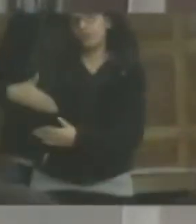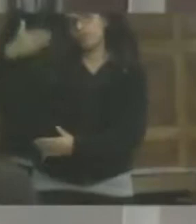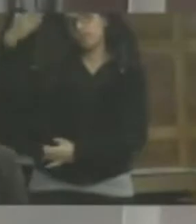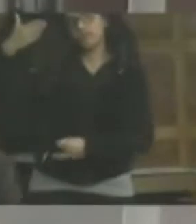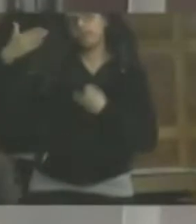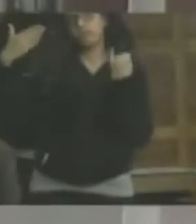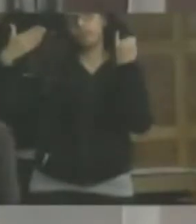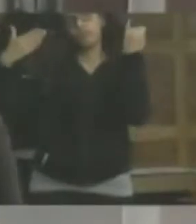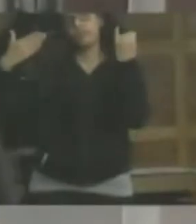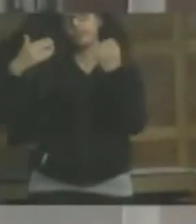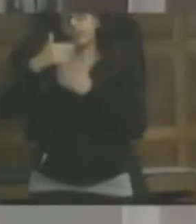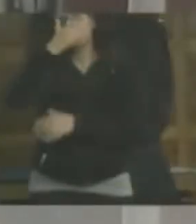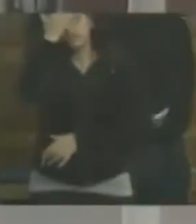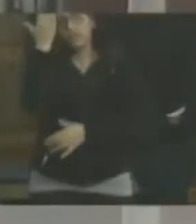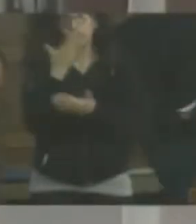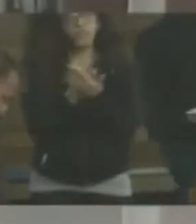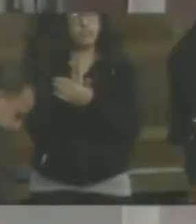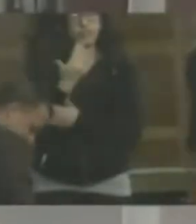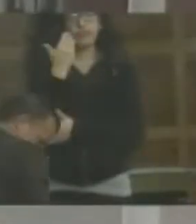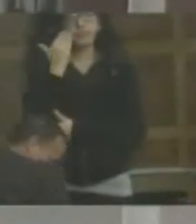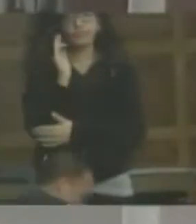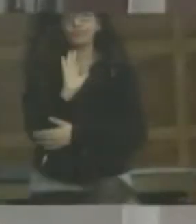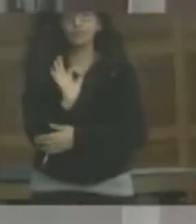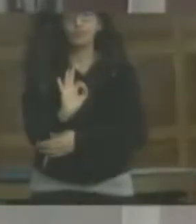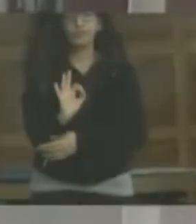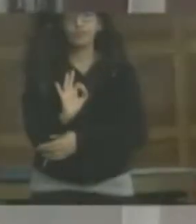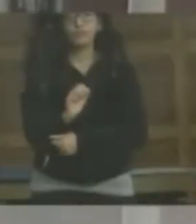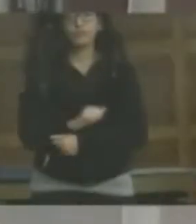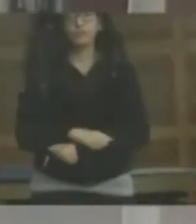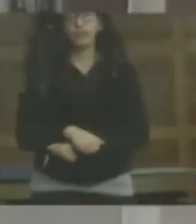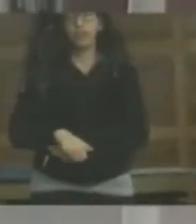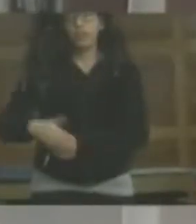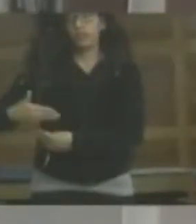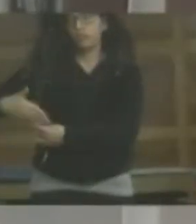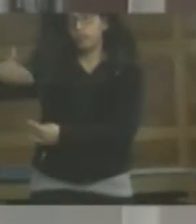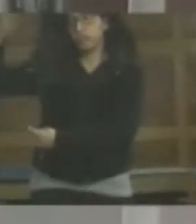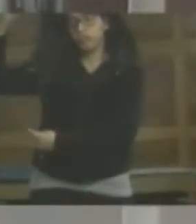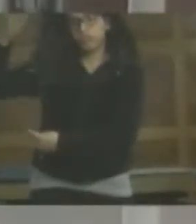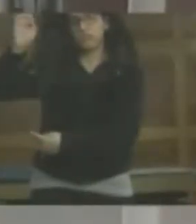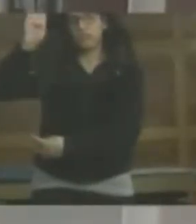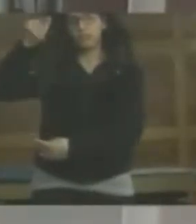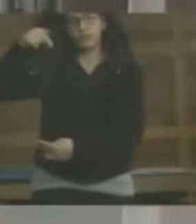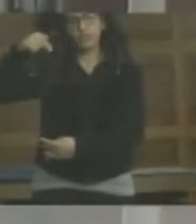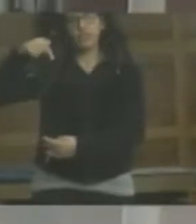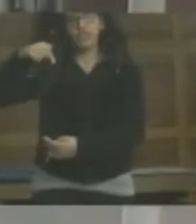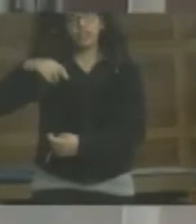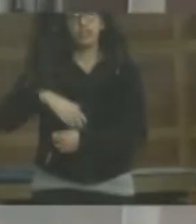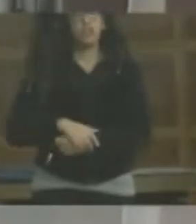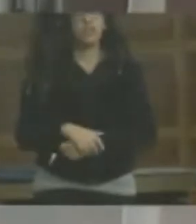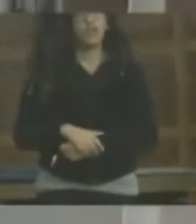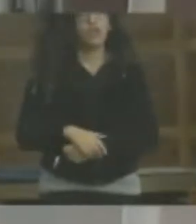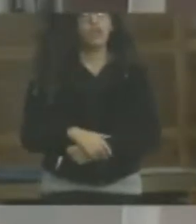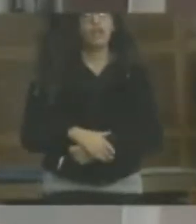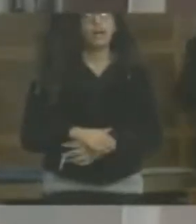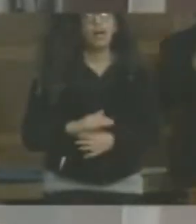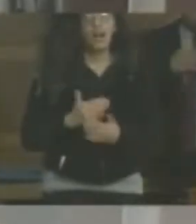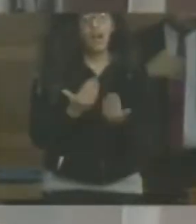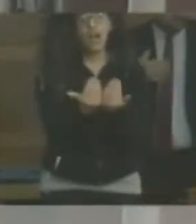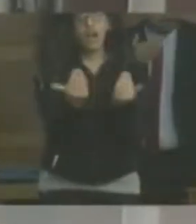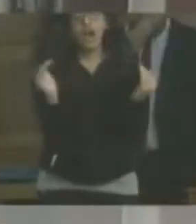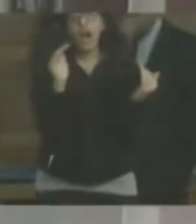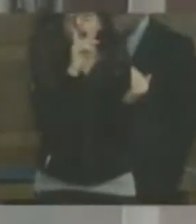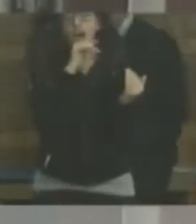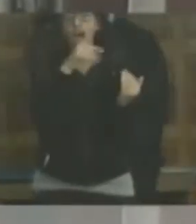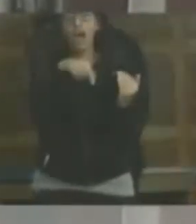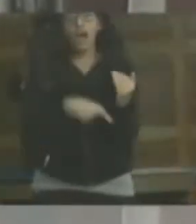importante. As pessoas, às vezes, não entendem. Essa barragem da Banqueta, ela abastece toda Japuíba, Morro